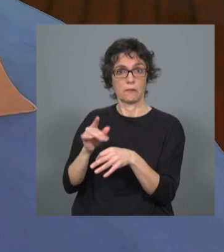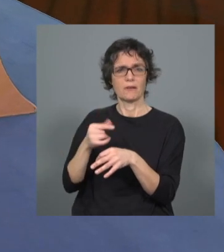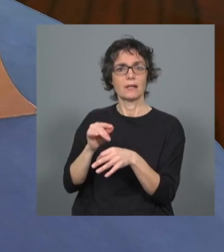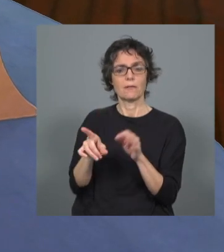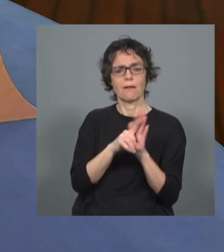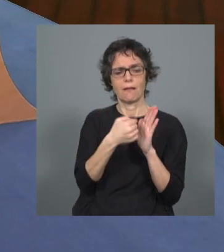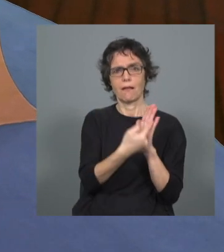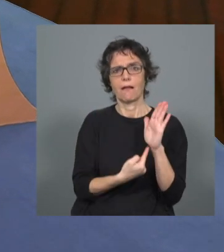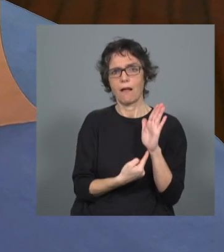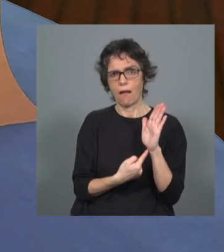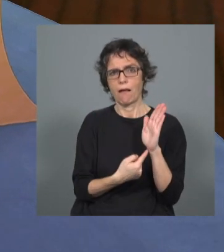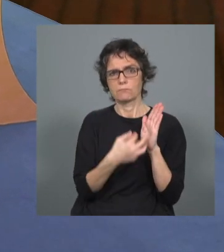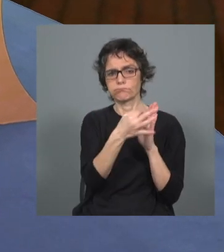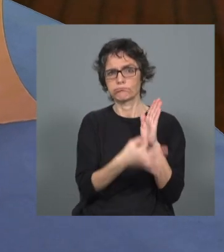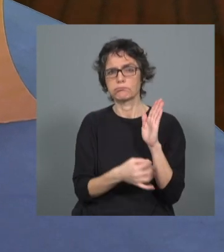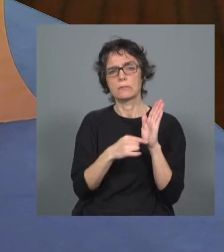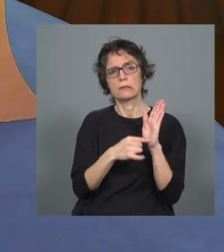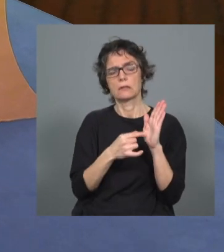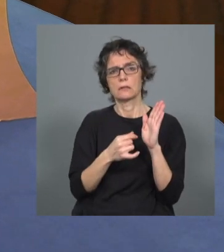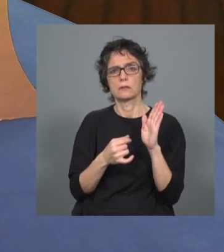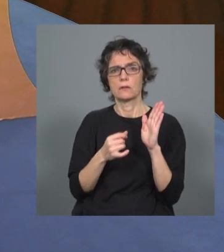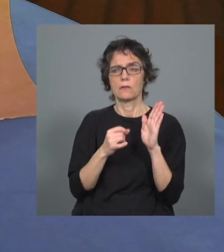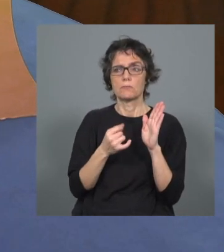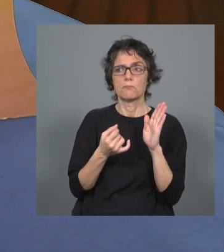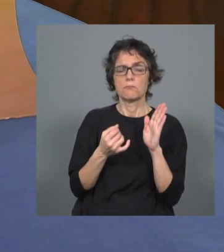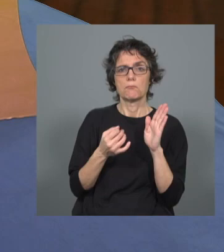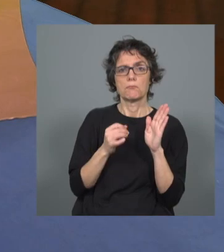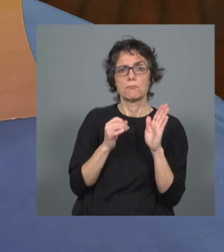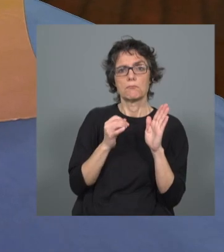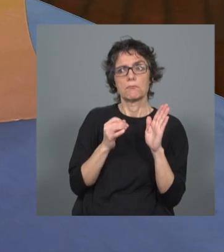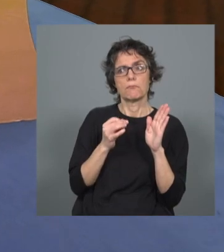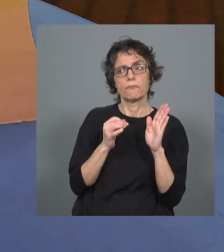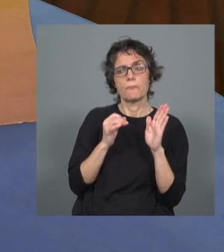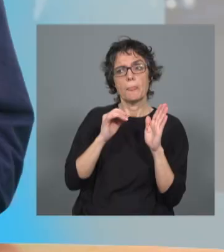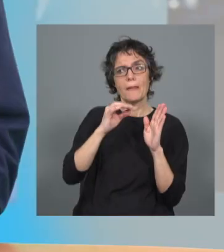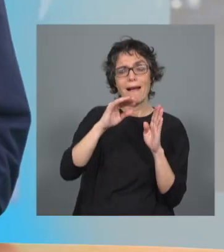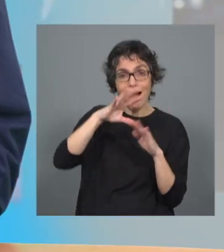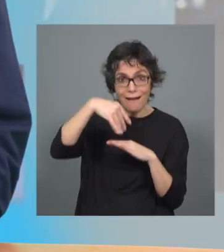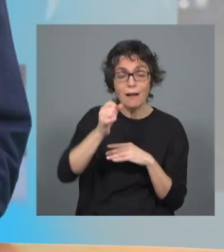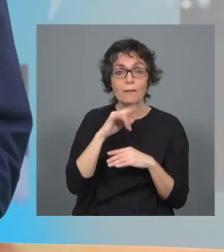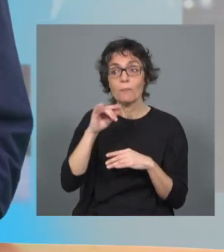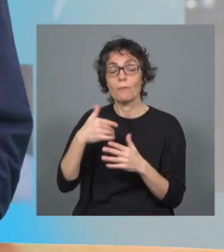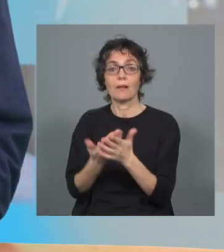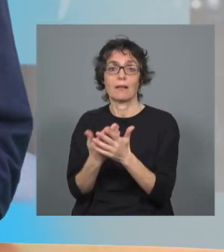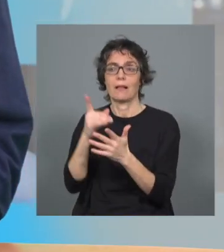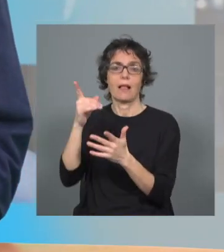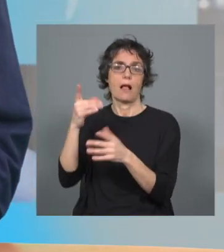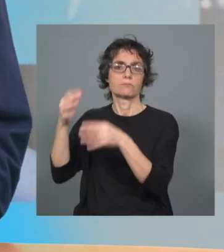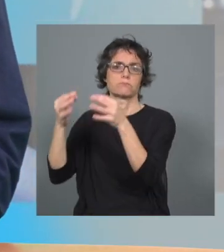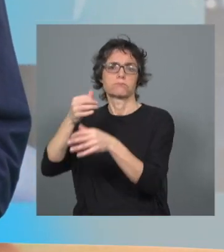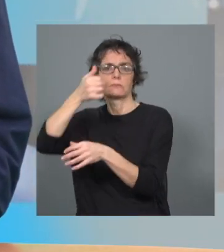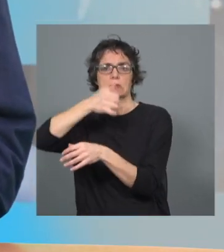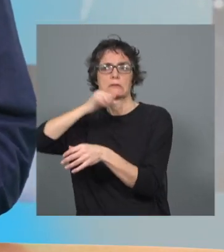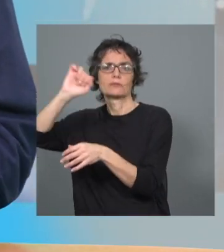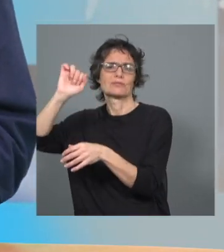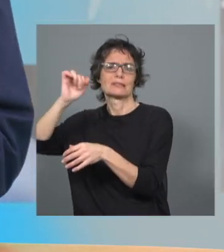lei, e há, certamente, que podem merecer depois a objeção do Tribunal Constitucional mais tarde. Essa questão ter sido referida